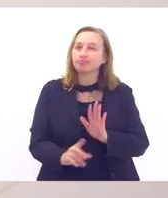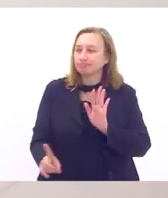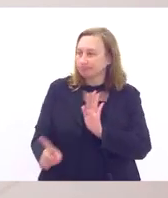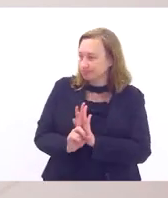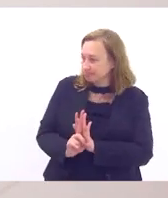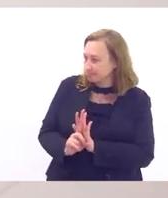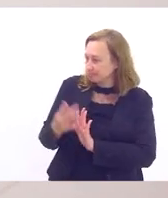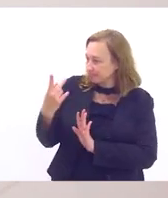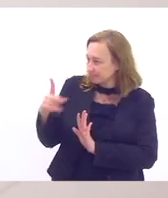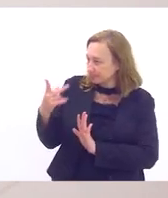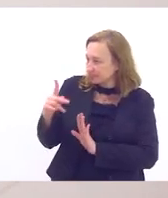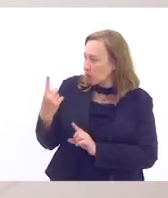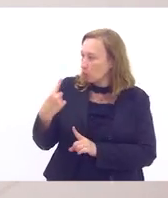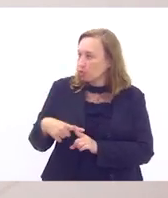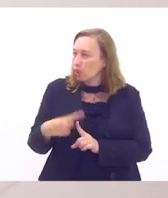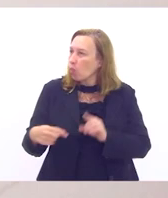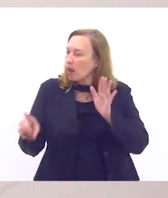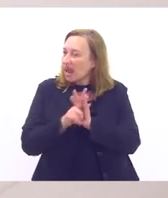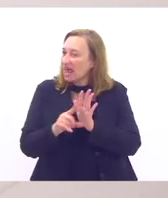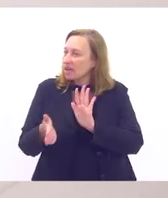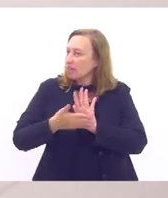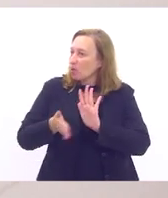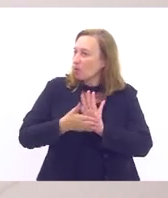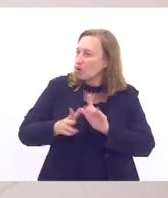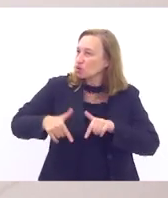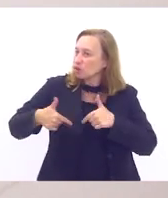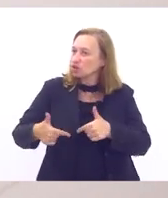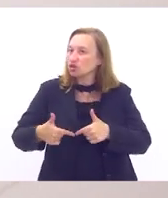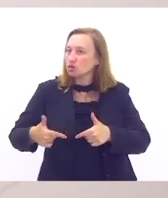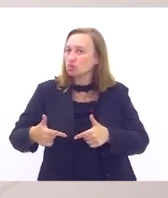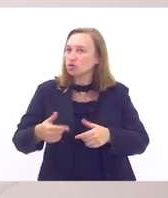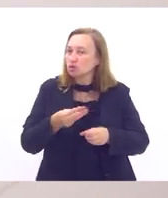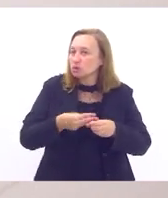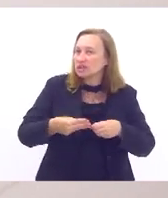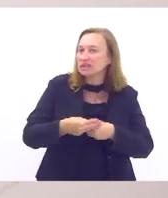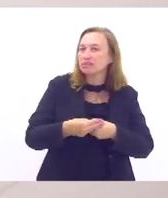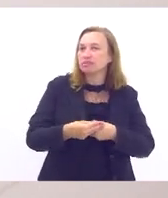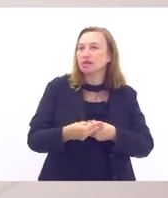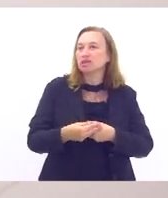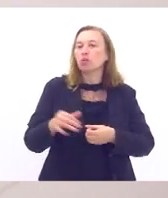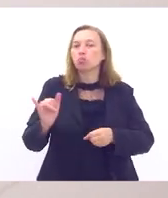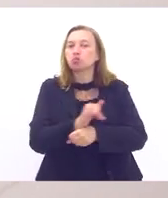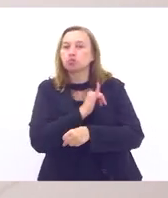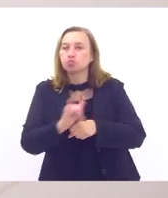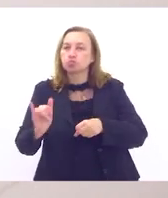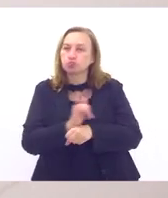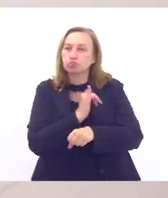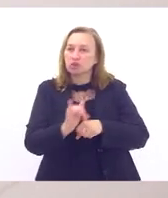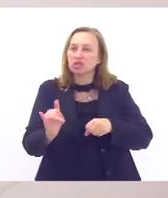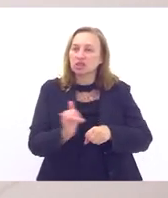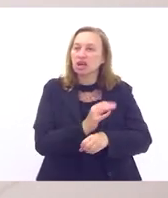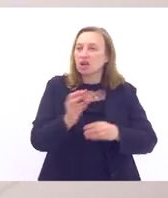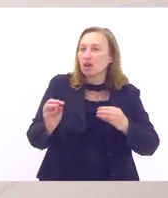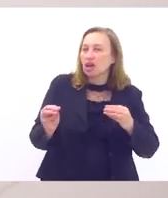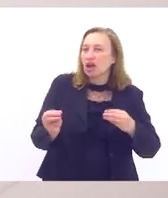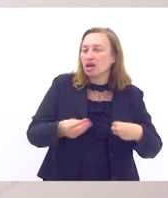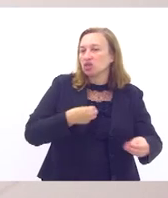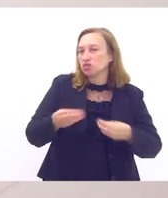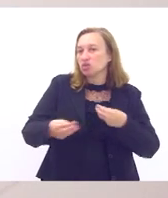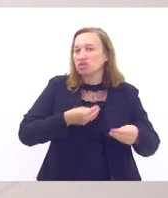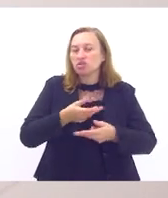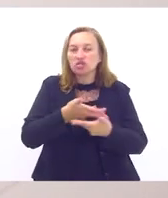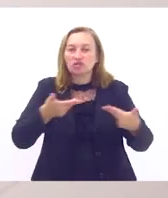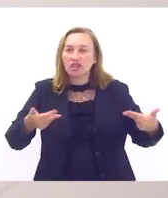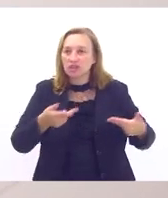sua autoria, porque ela é uma lei que ela propõe ações intersetoriais, né, que propõe uma articulação, né, com os diversos atores e